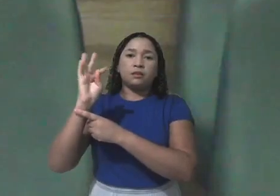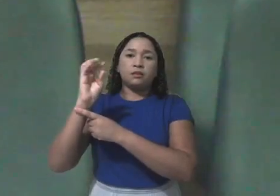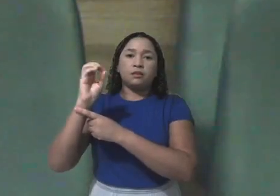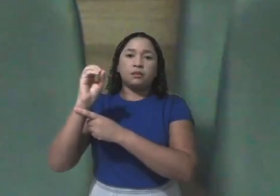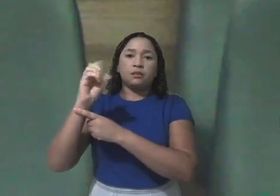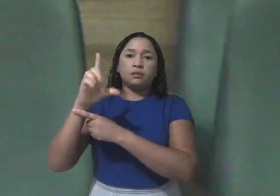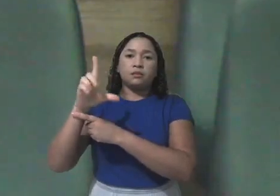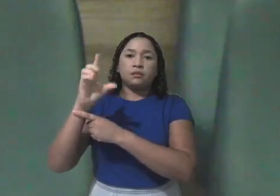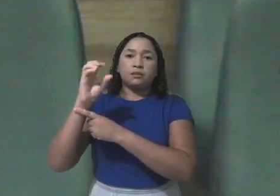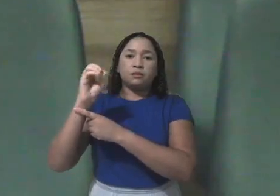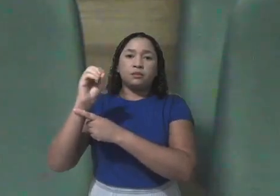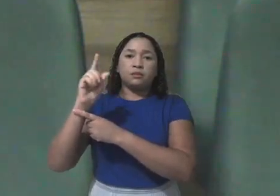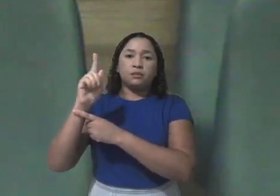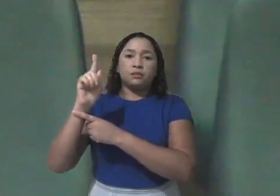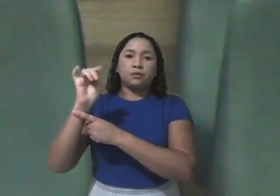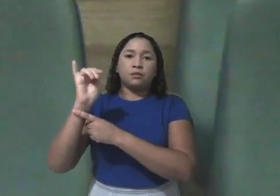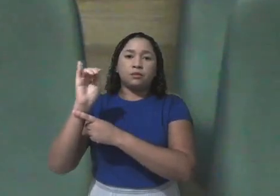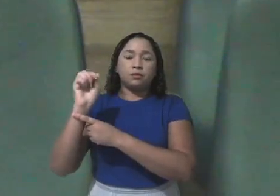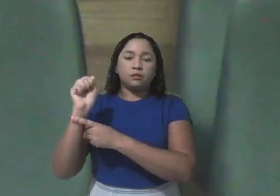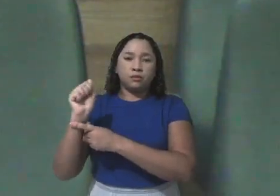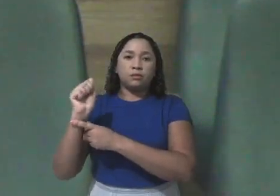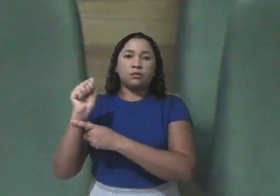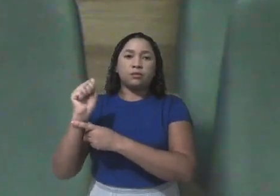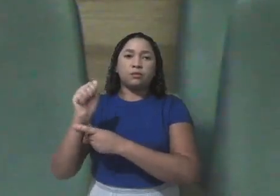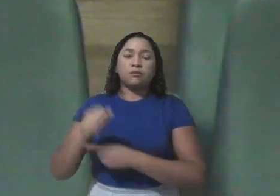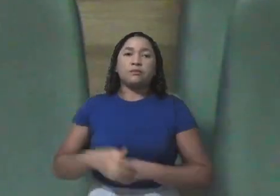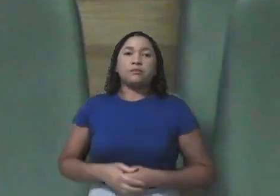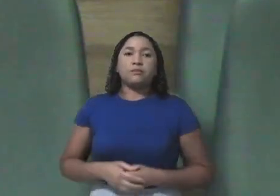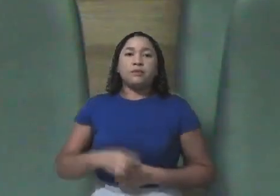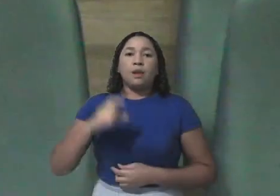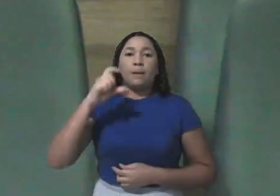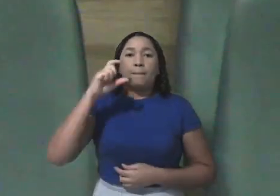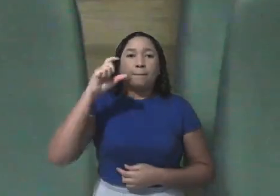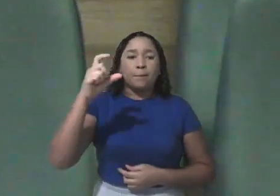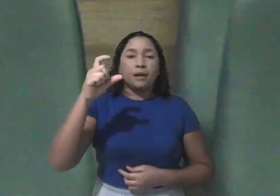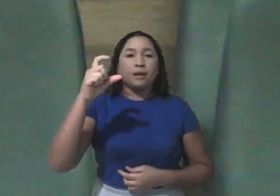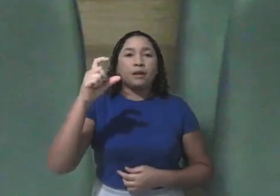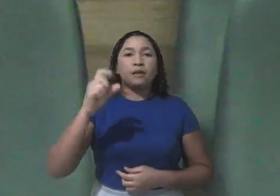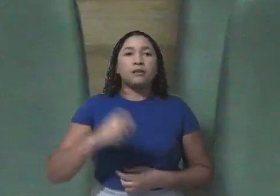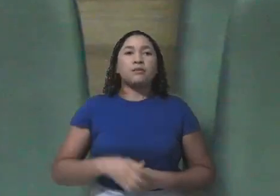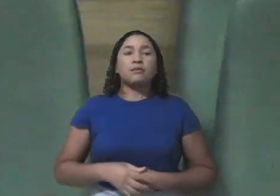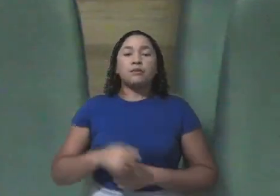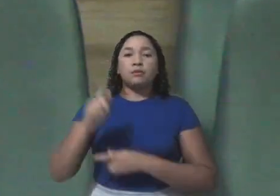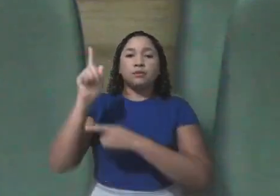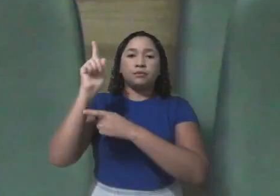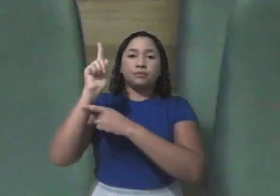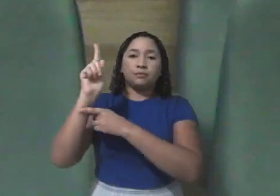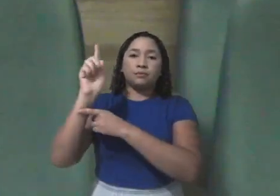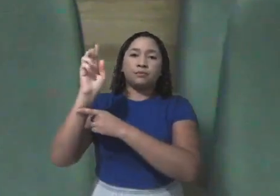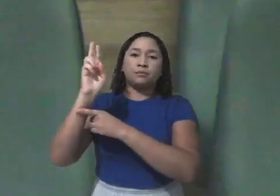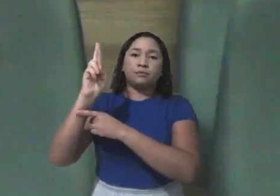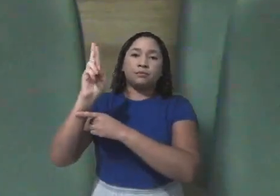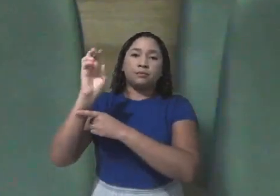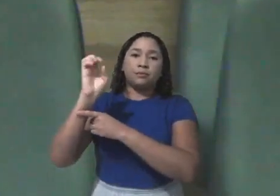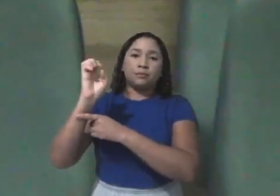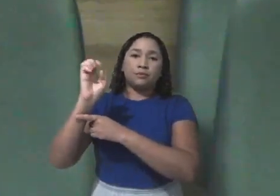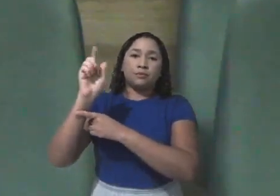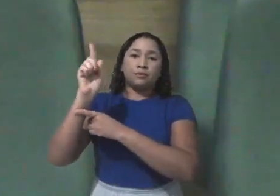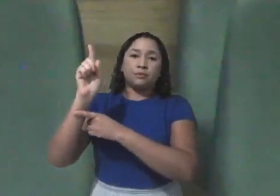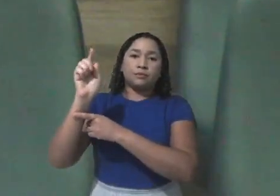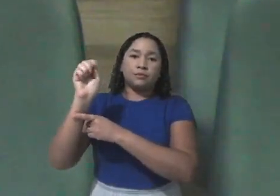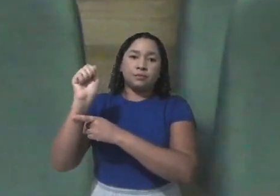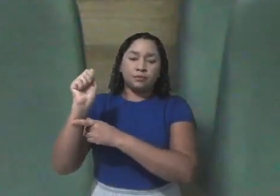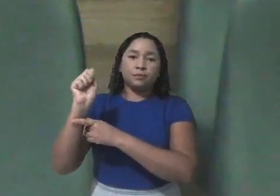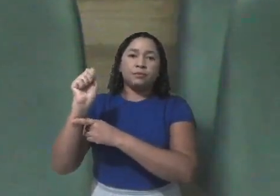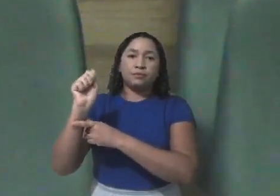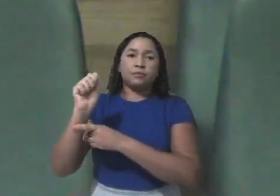é literalmente, é uma palavra de origem grega, que quer dizer estudo ou doutrina das